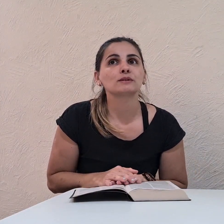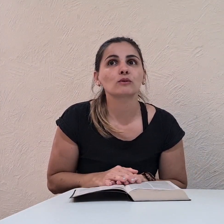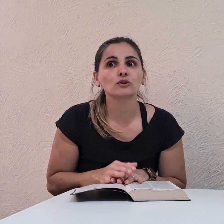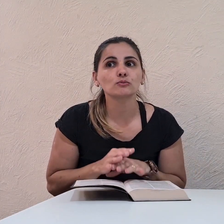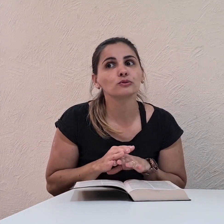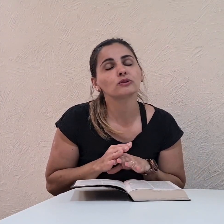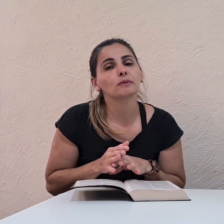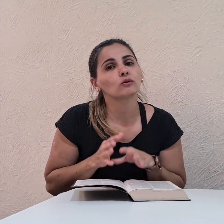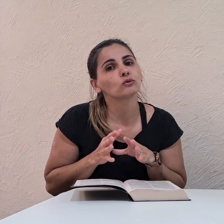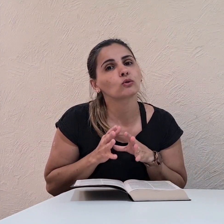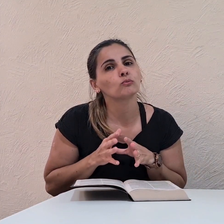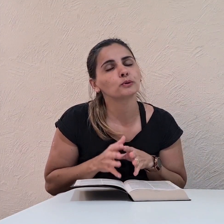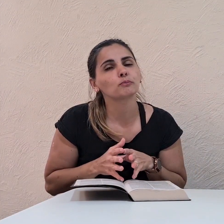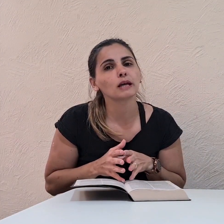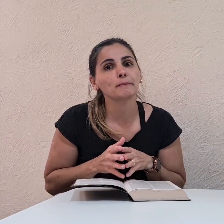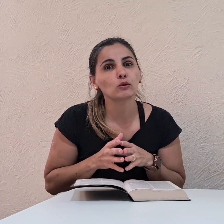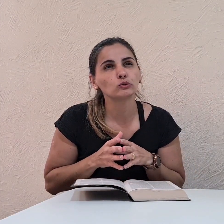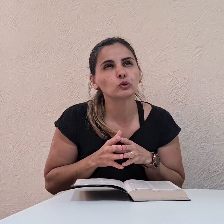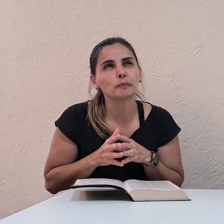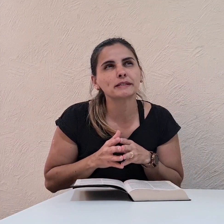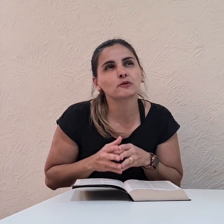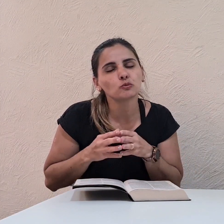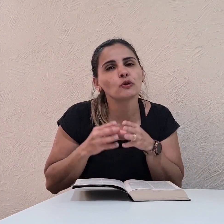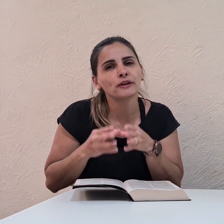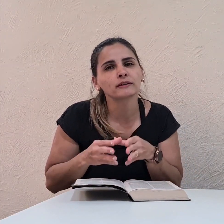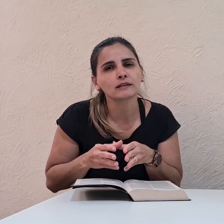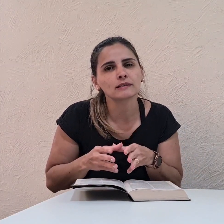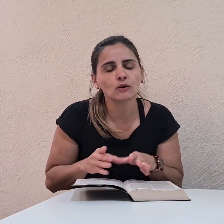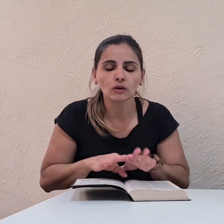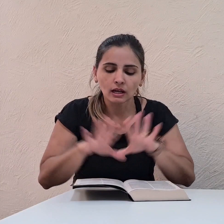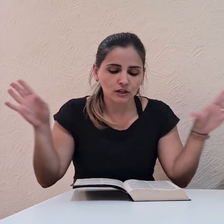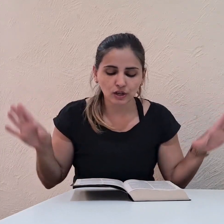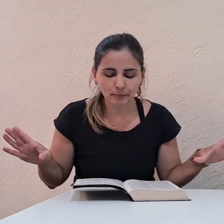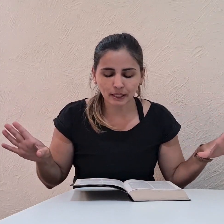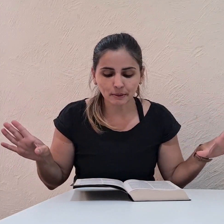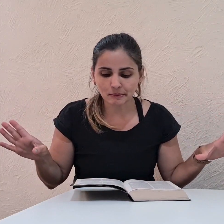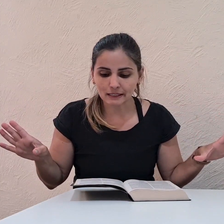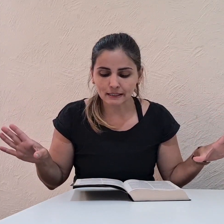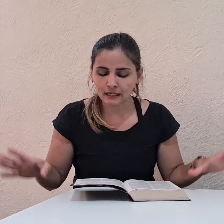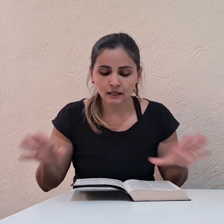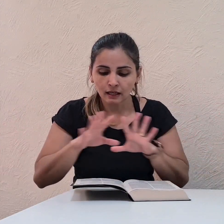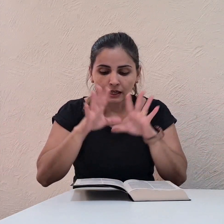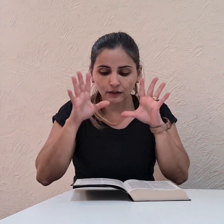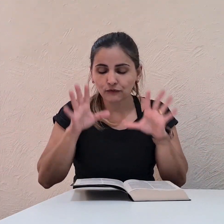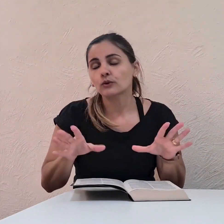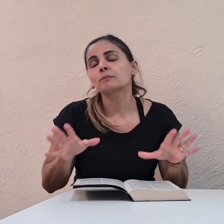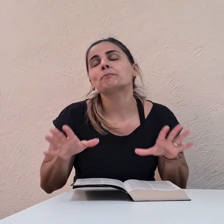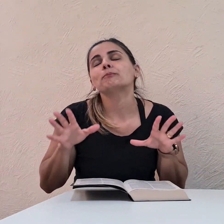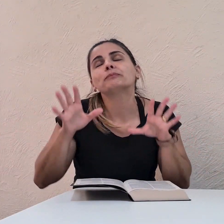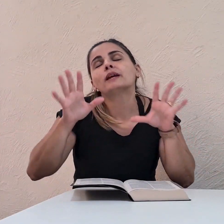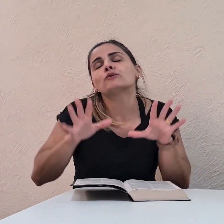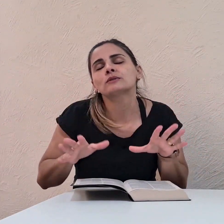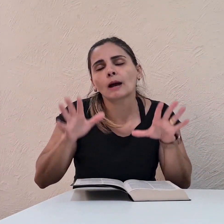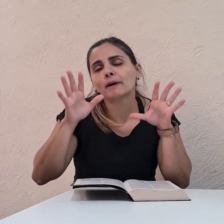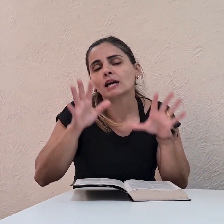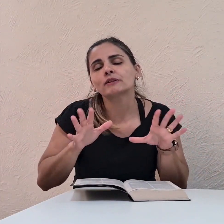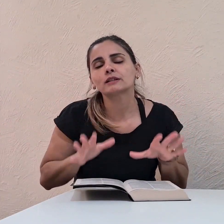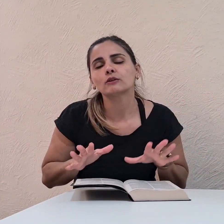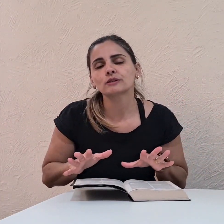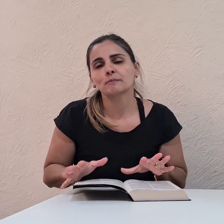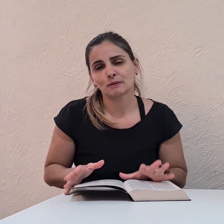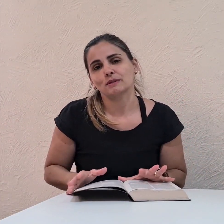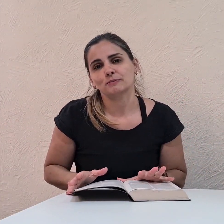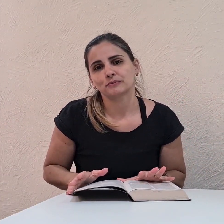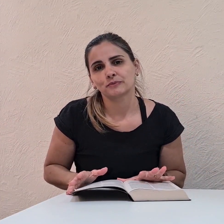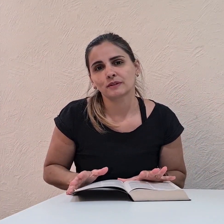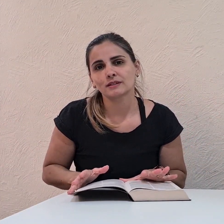Bíblia, mas eu gosto muito também quando eu tô com um problema, quando eu tô precisando de uma orientação, de abrir a Bíblia assim e ver o que Deus, a palavra que